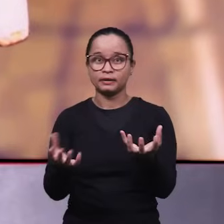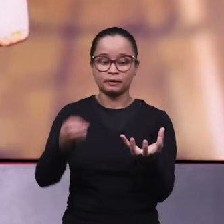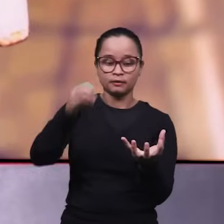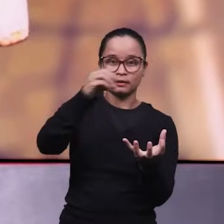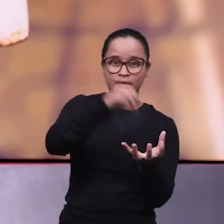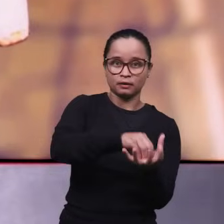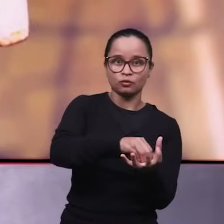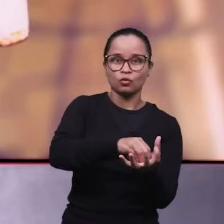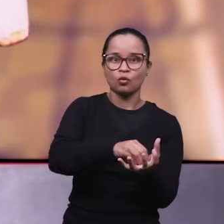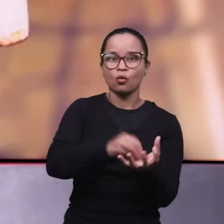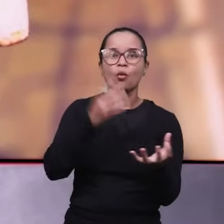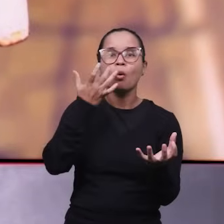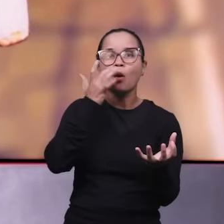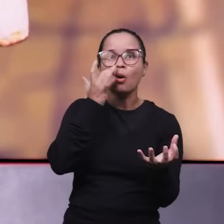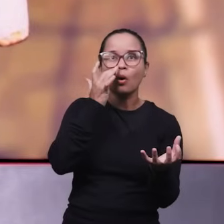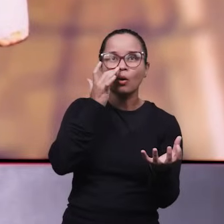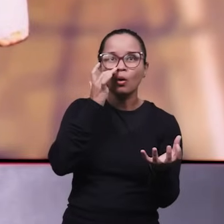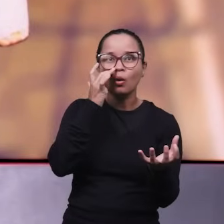ouro,